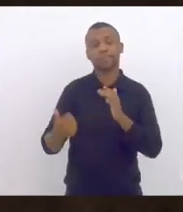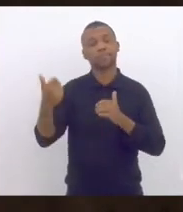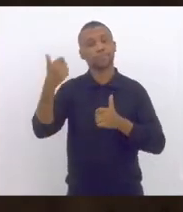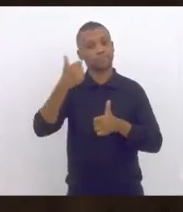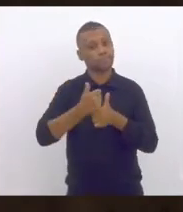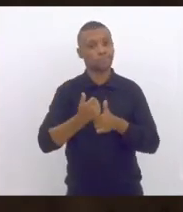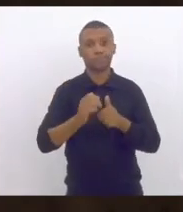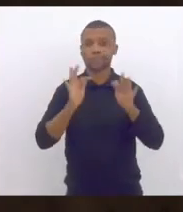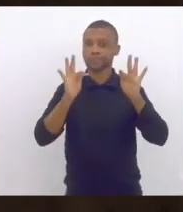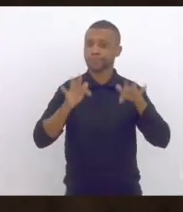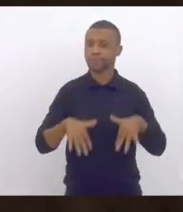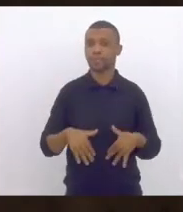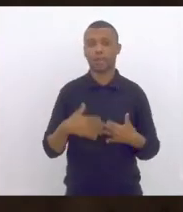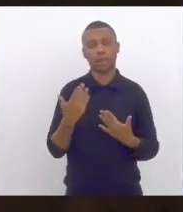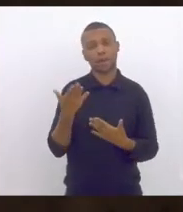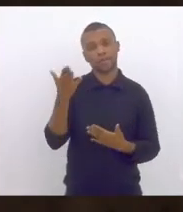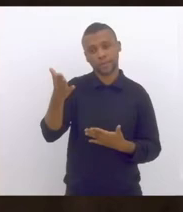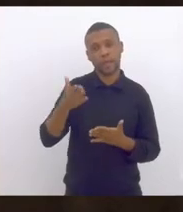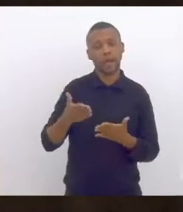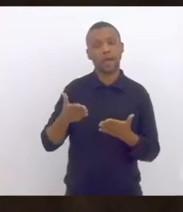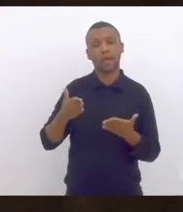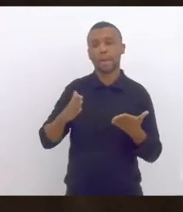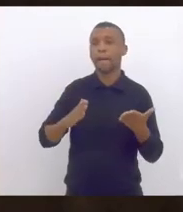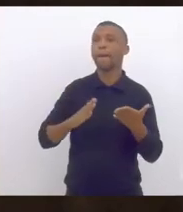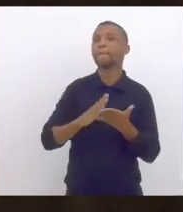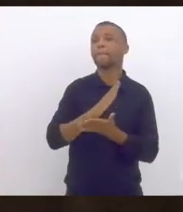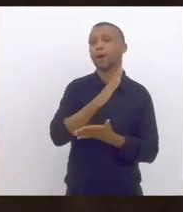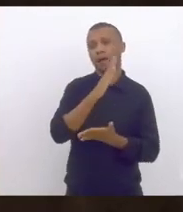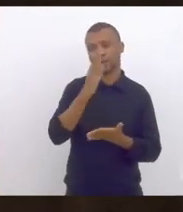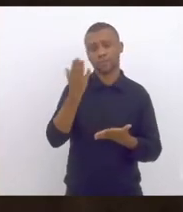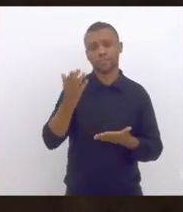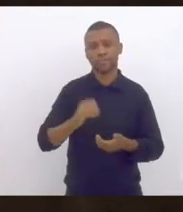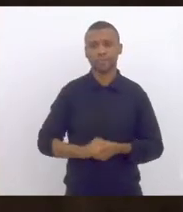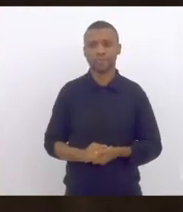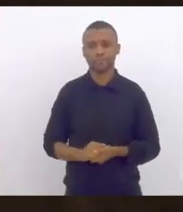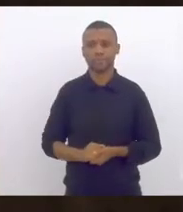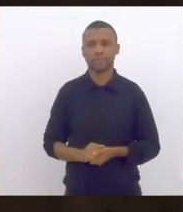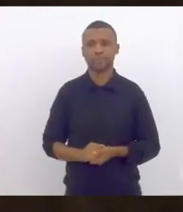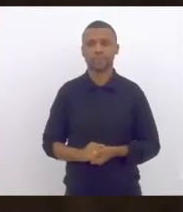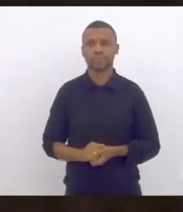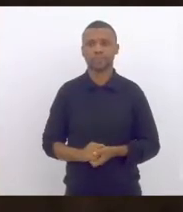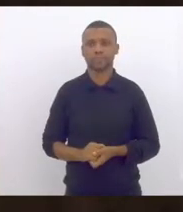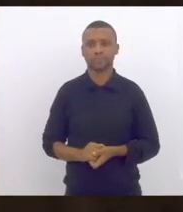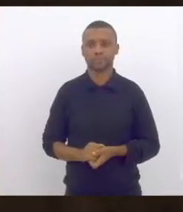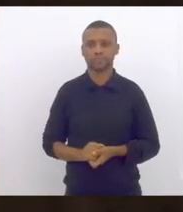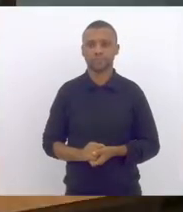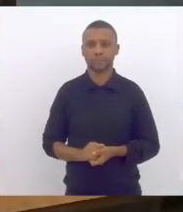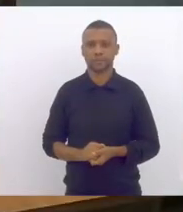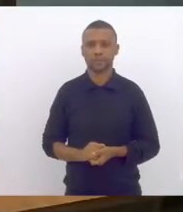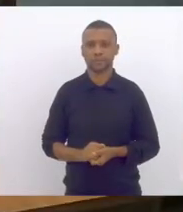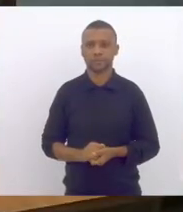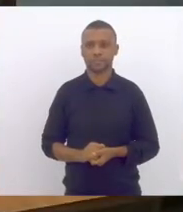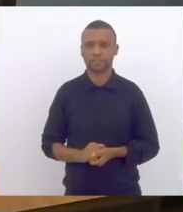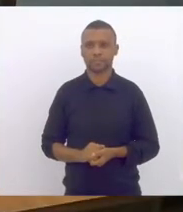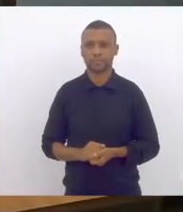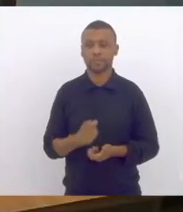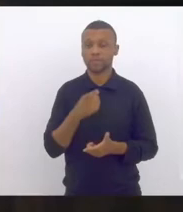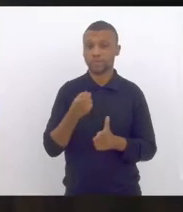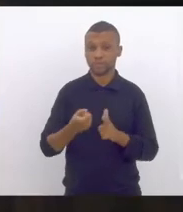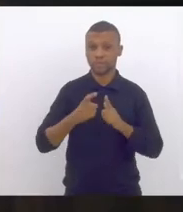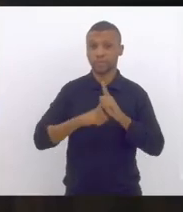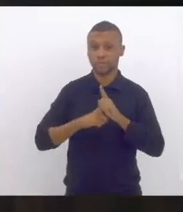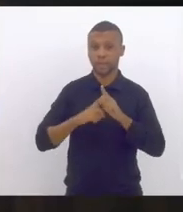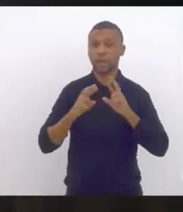vedação, e Vossa Excelência, antes chama o trabalho da ordem, devolve a CCJ. Opa. Vou suspender a sessão por